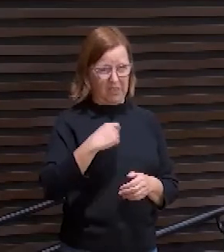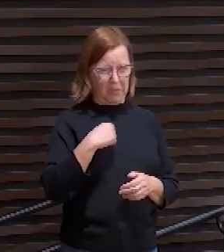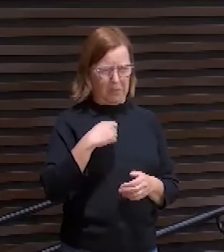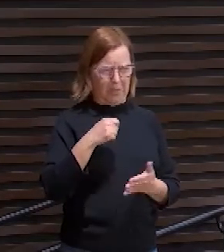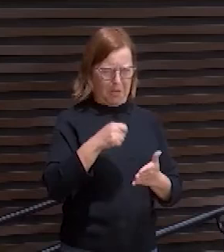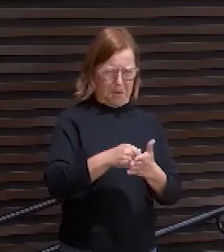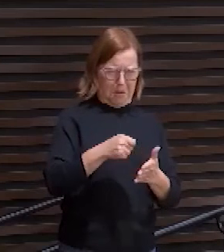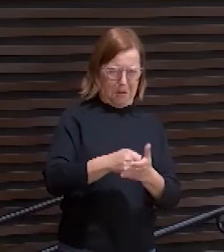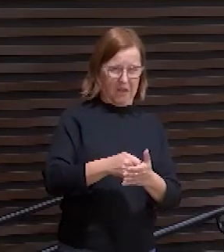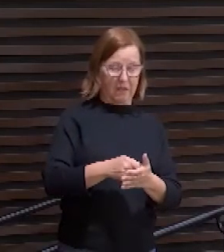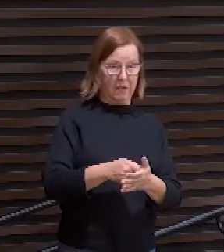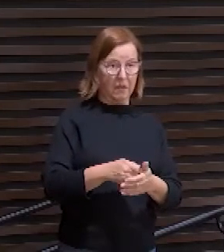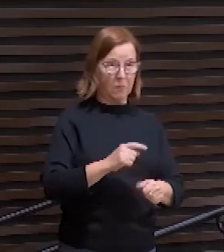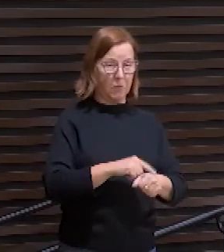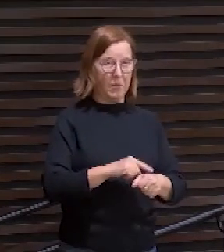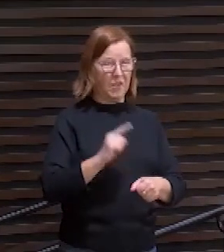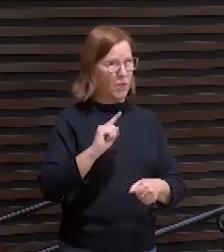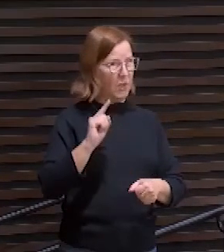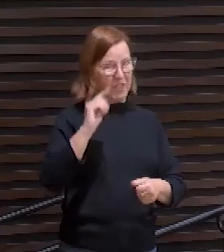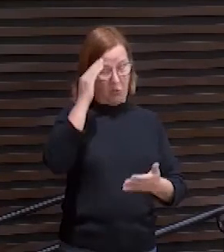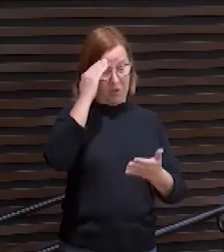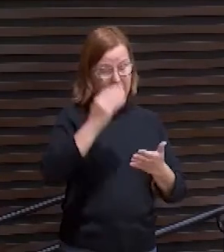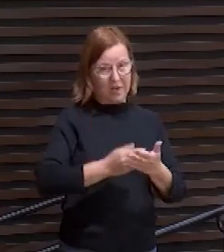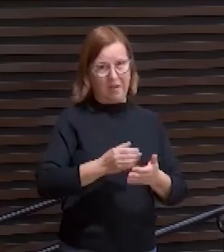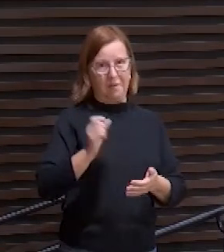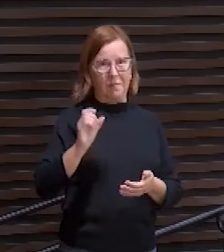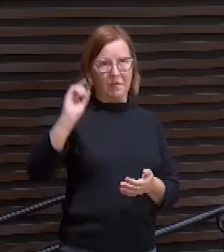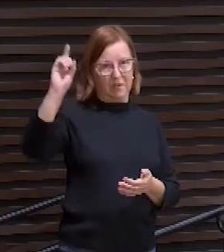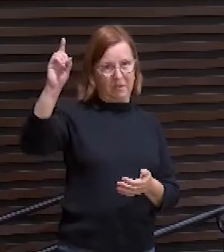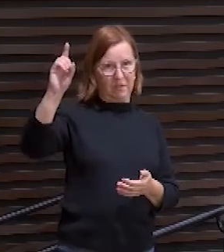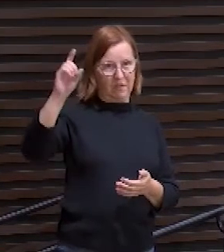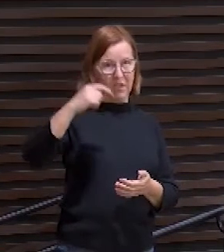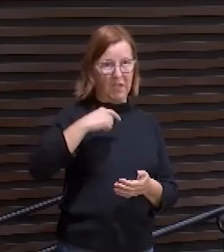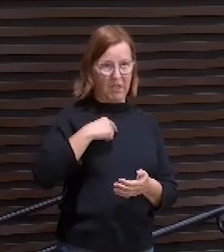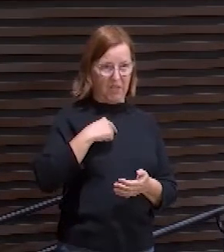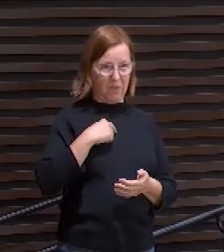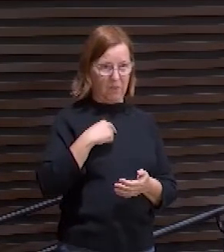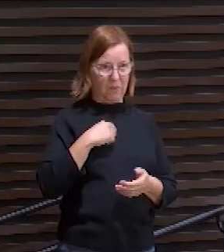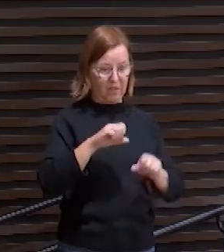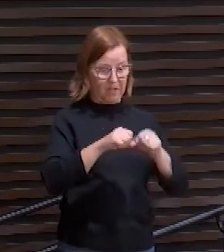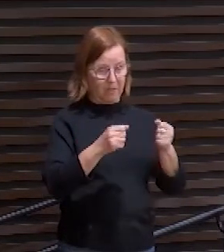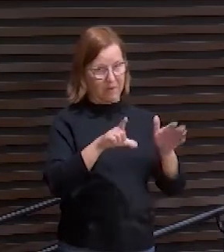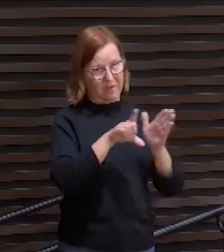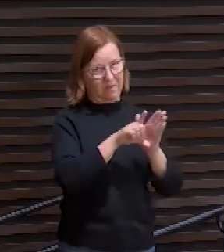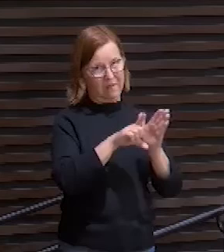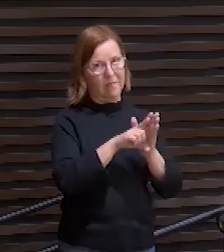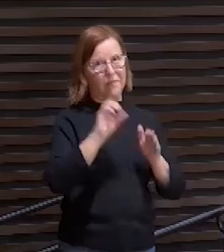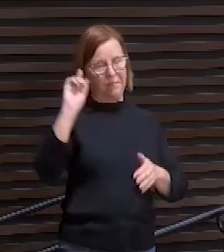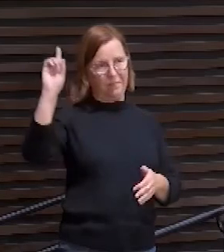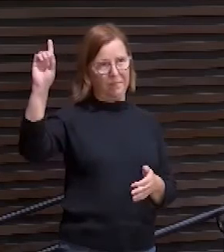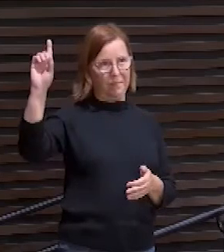não creio na palavra, sou incrédulo, eu estou violando a lei de Deus.